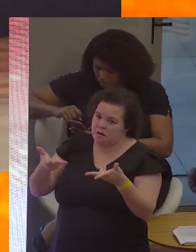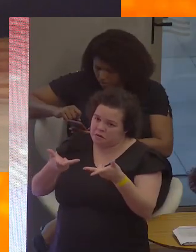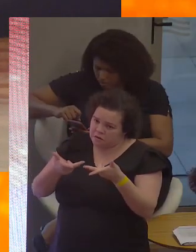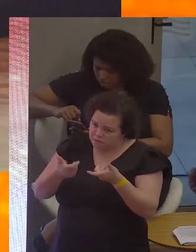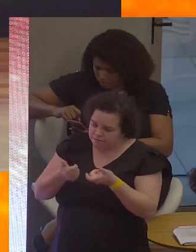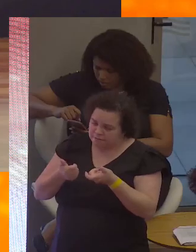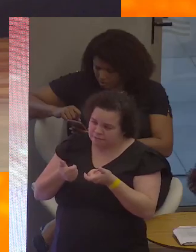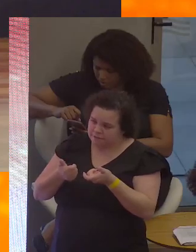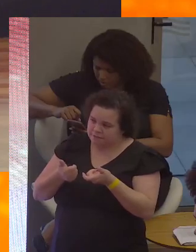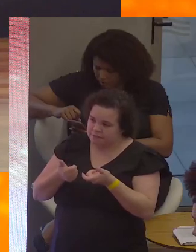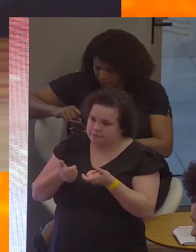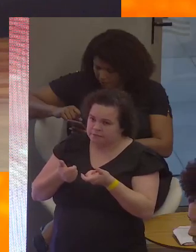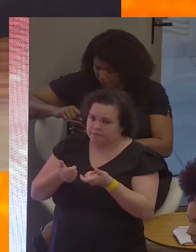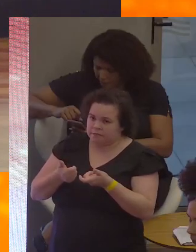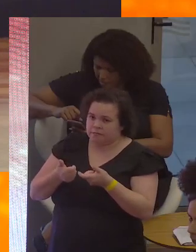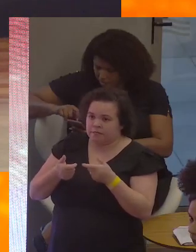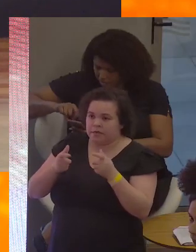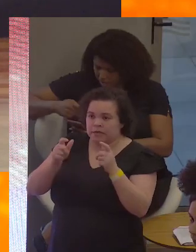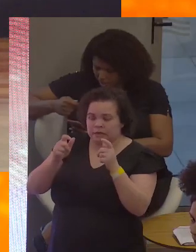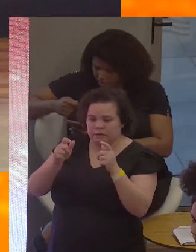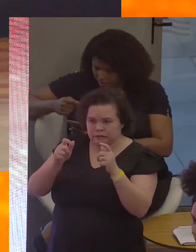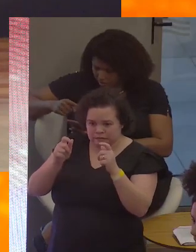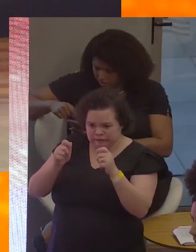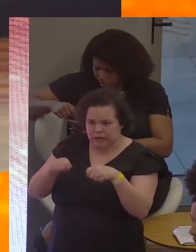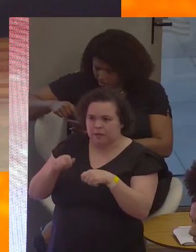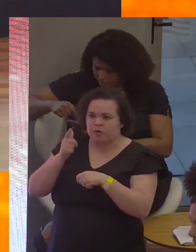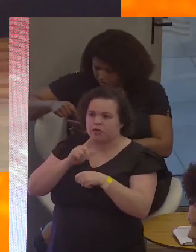Fantástico. A gente dá para ganhar dinheiro lá